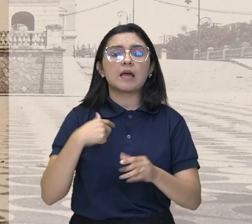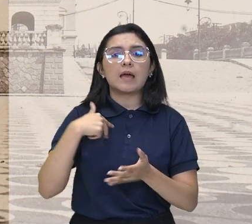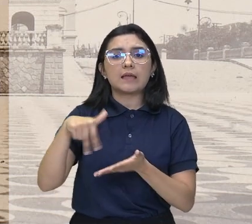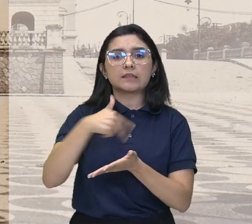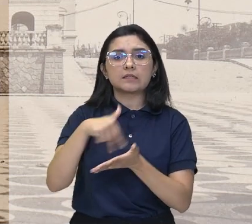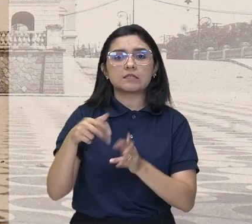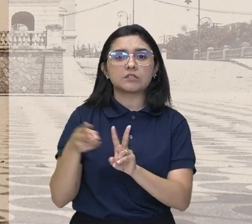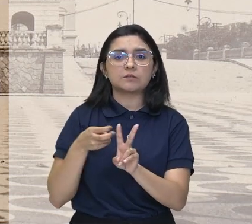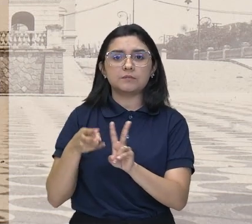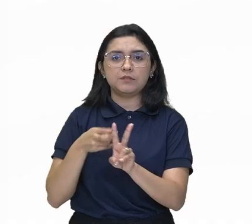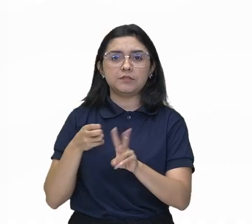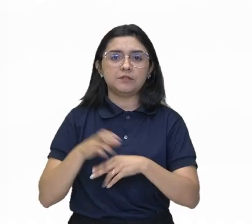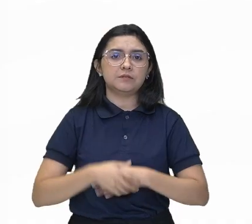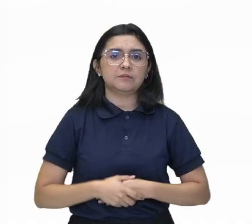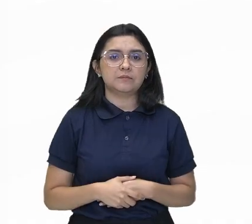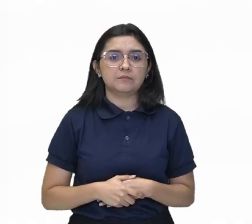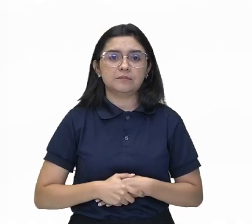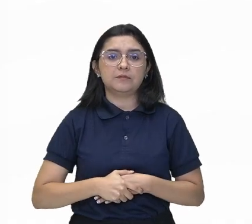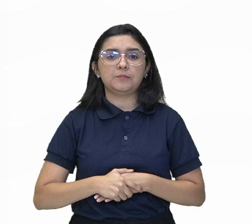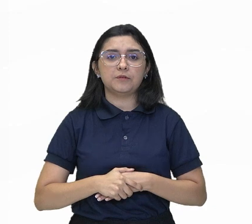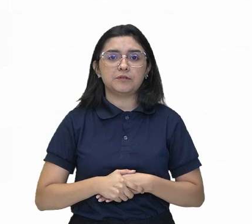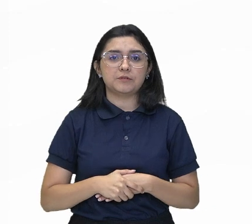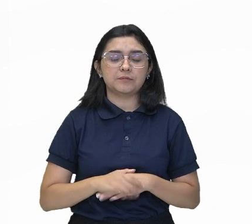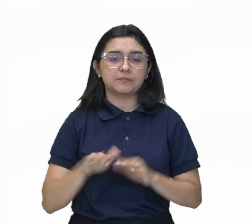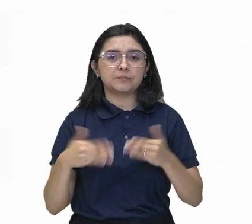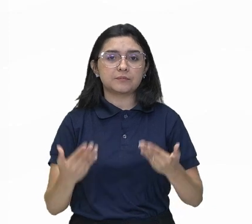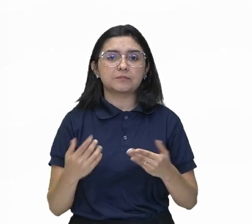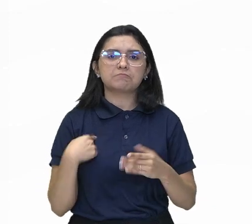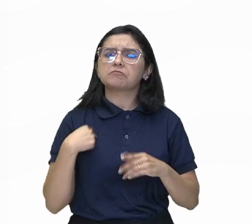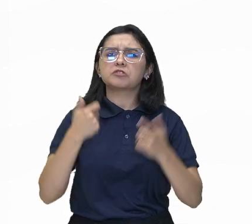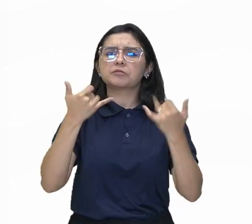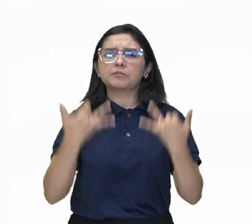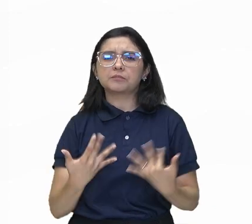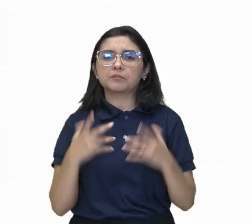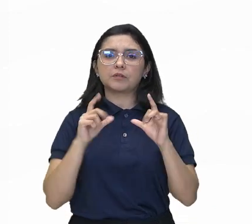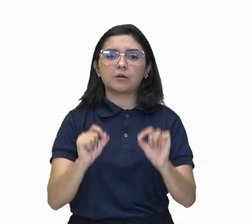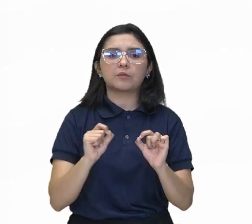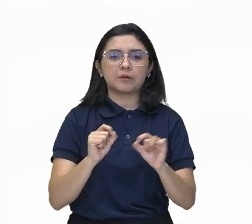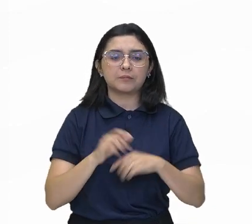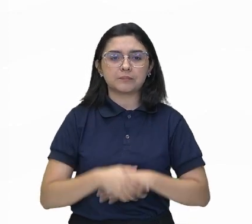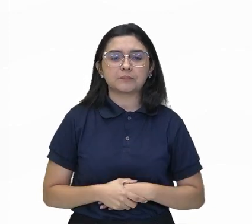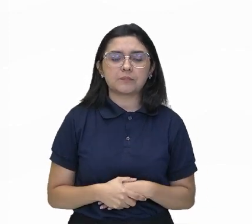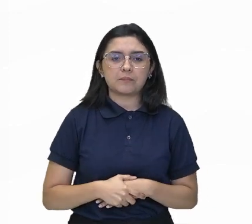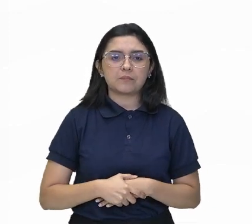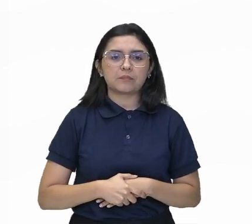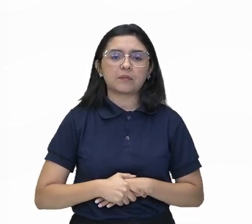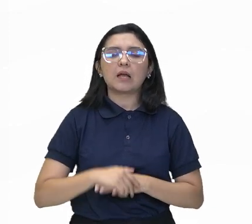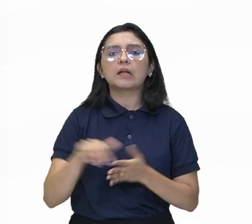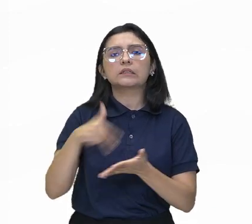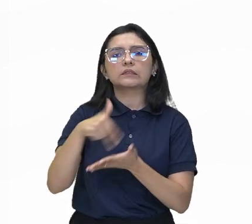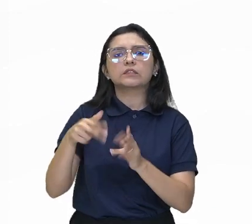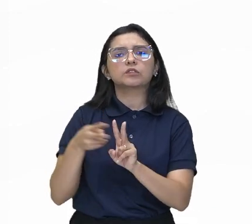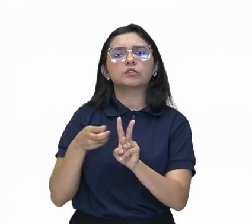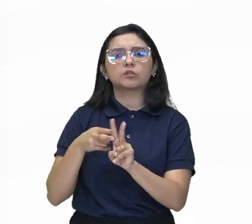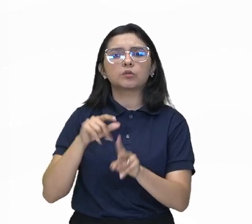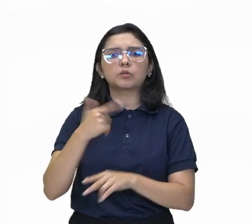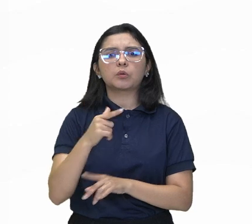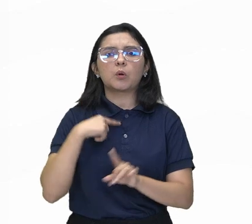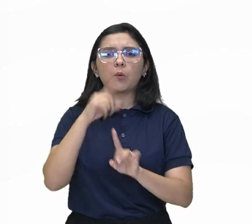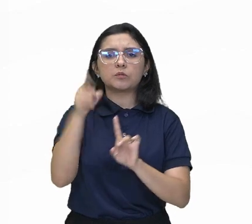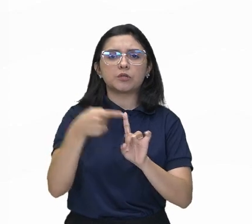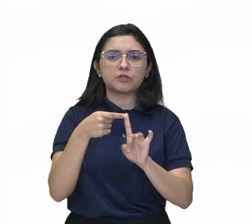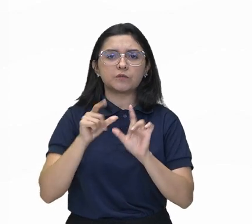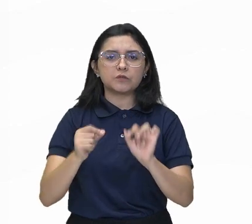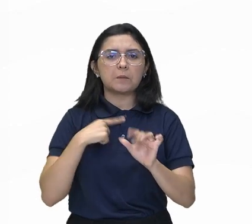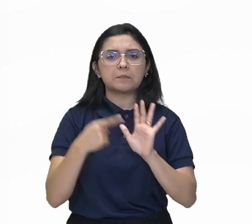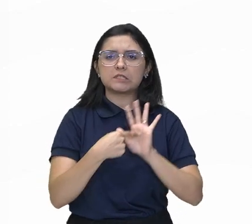dança indígena. E o que nós temos para falar sobre isso? A dança indígena não possui a função de se